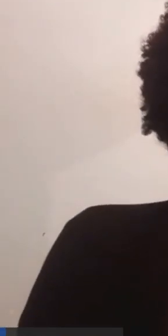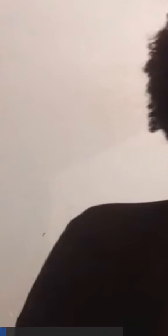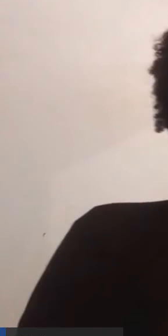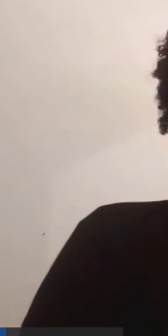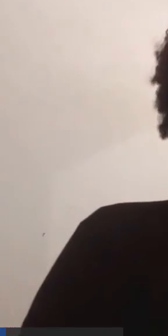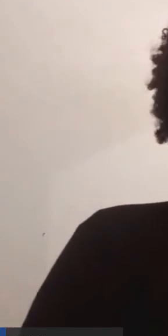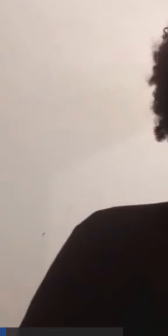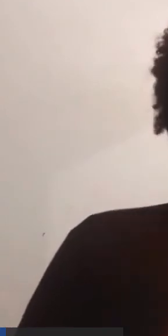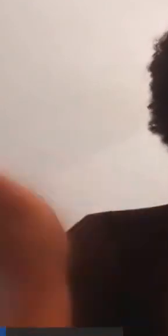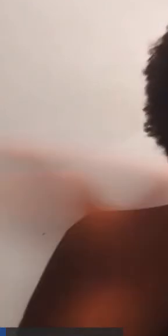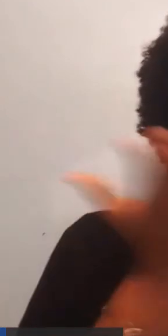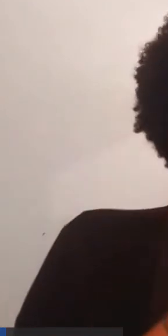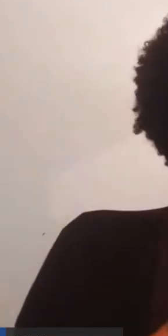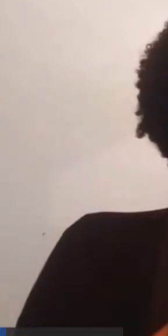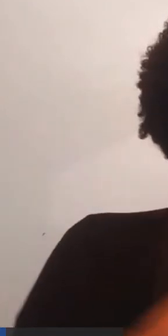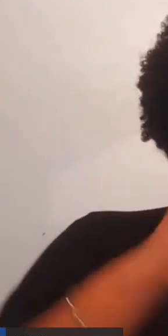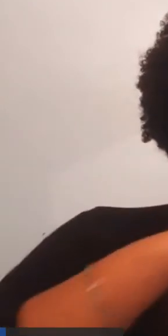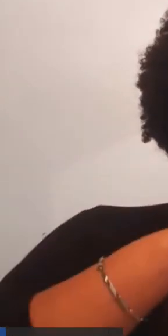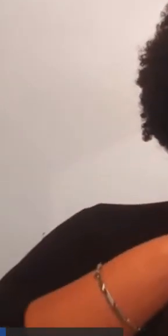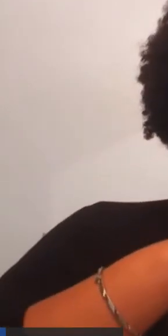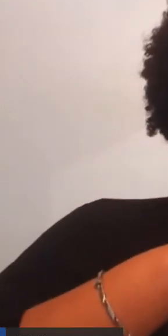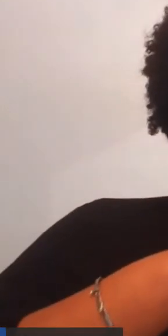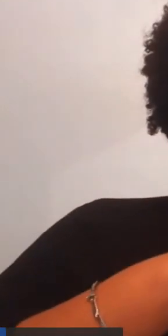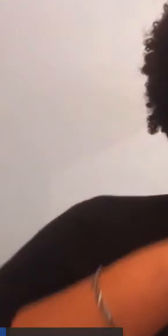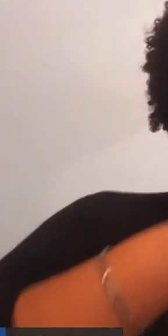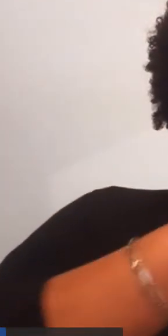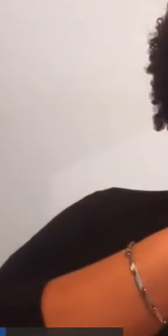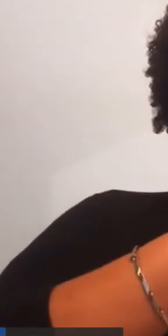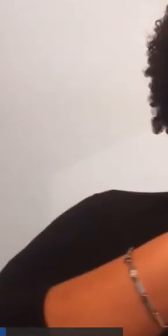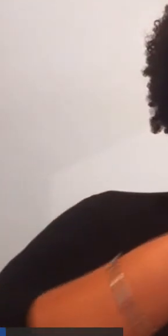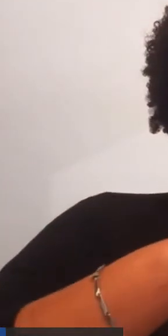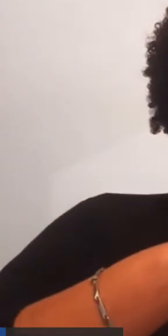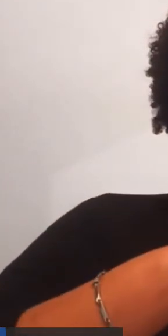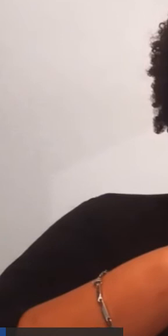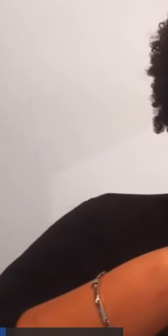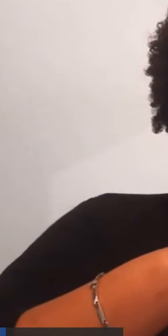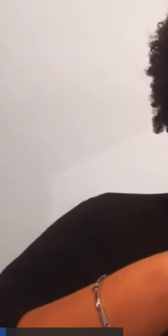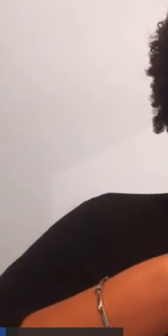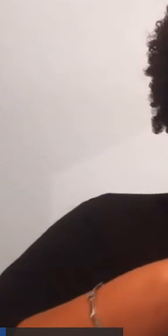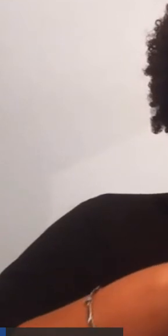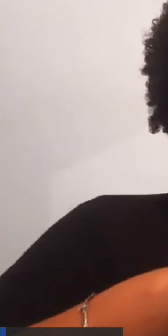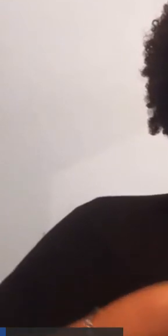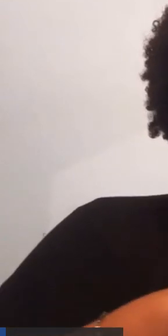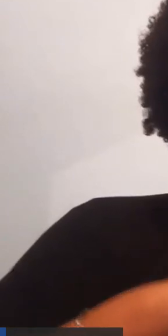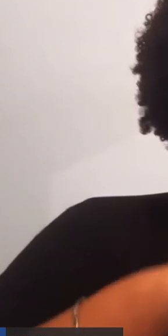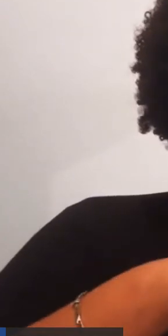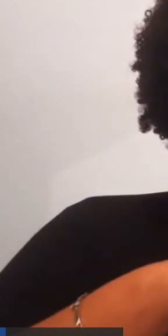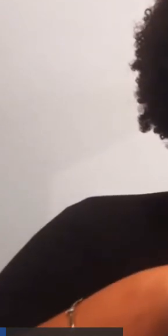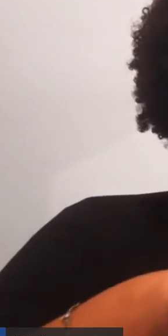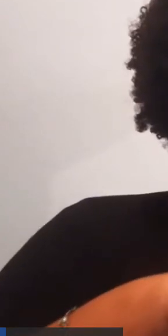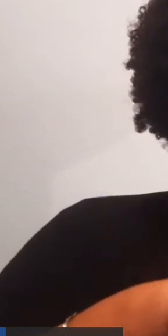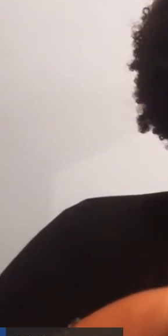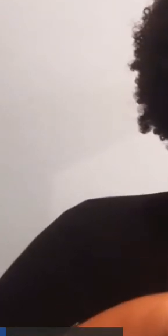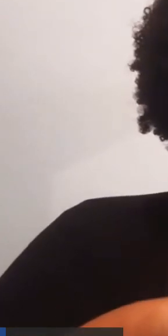para. Ele não acende. Então, agora quando ele tem um movimento, que ele está inclinado, então o